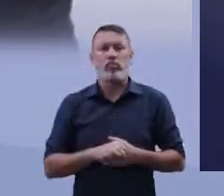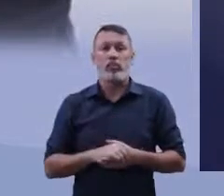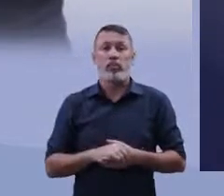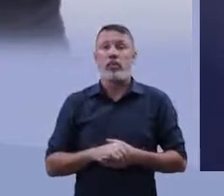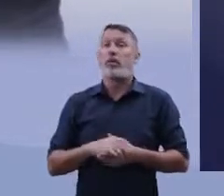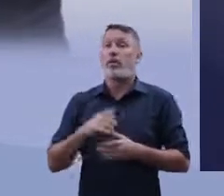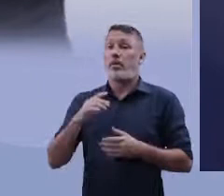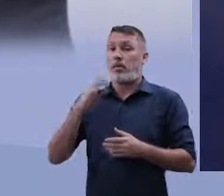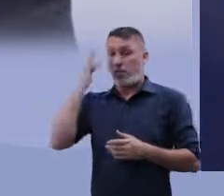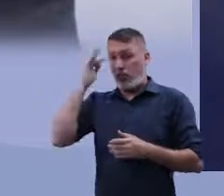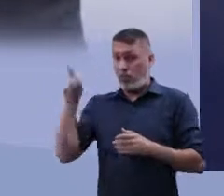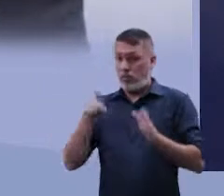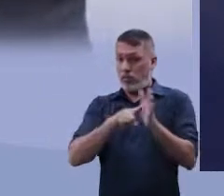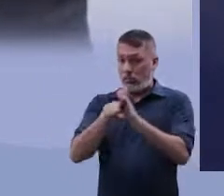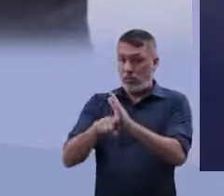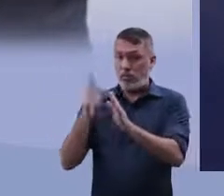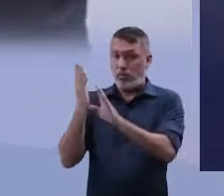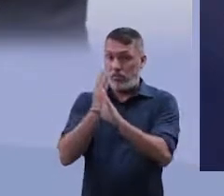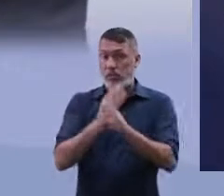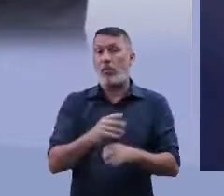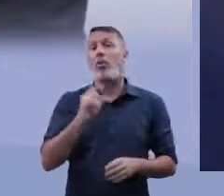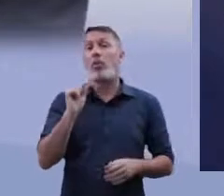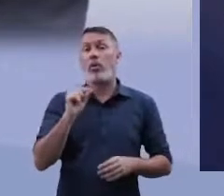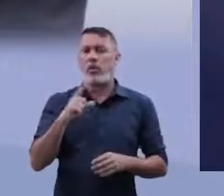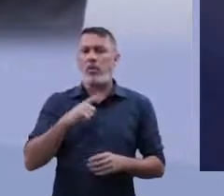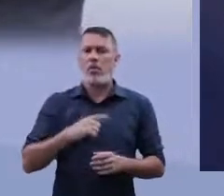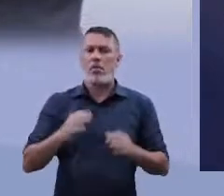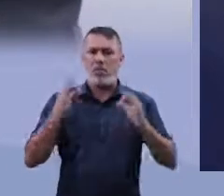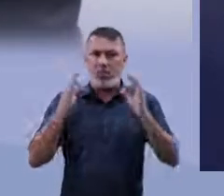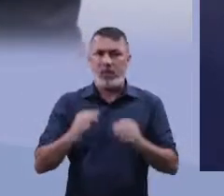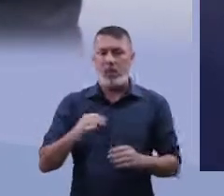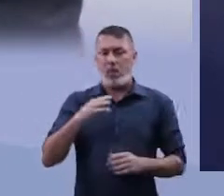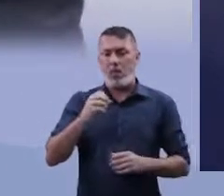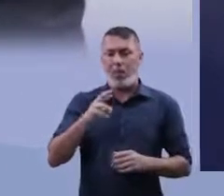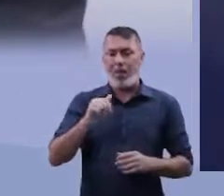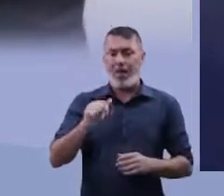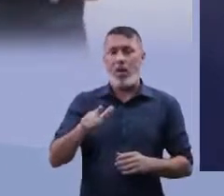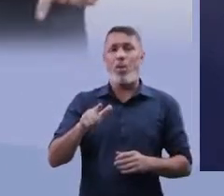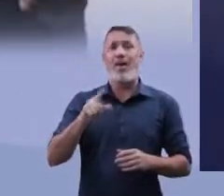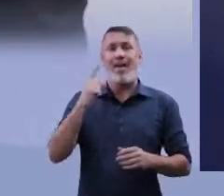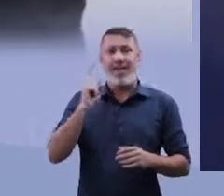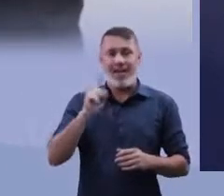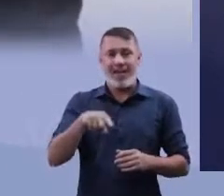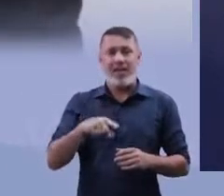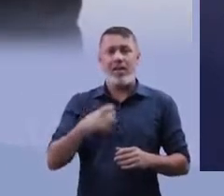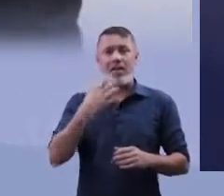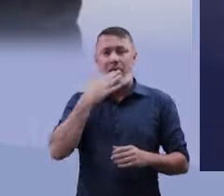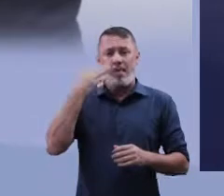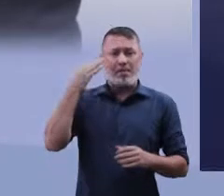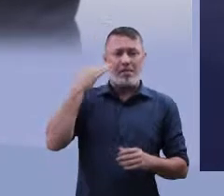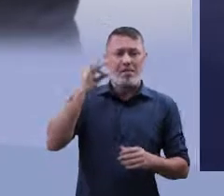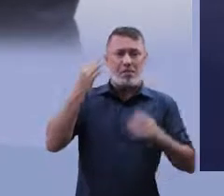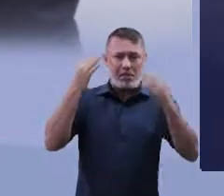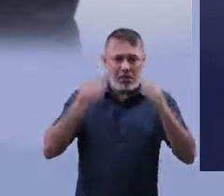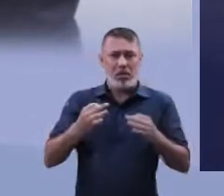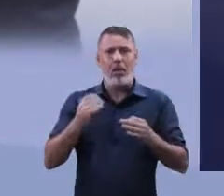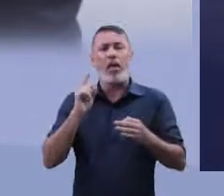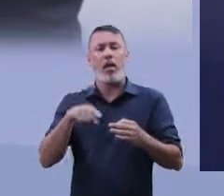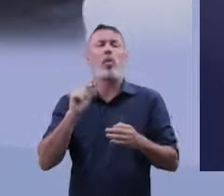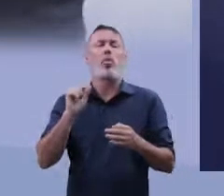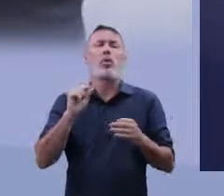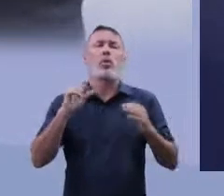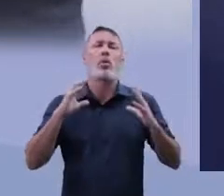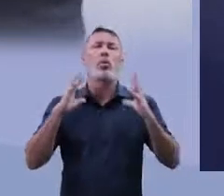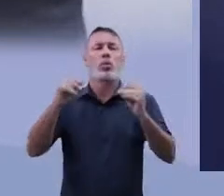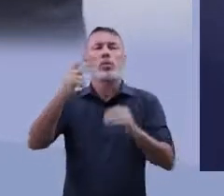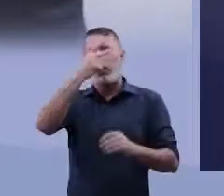moral adequado é aquele que possa ser feito por todas as pessoas, em todo momento, aliás, por